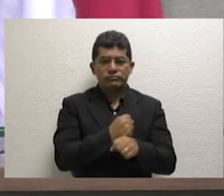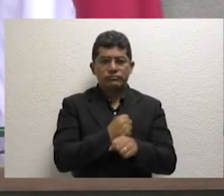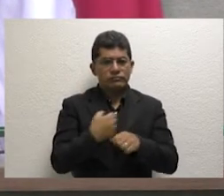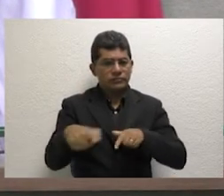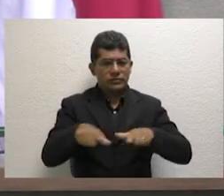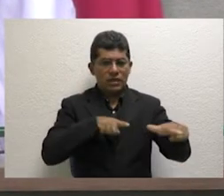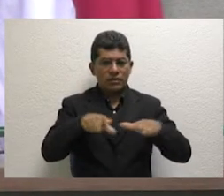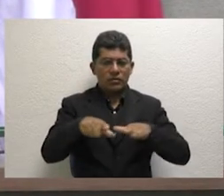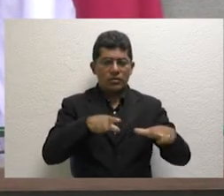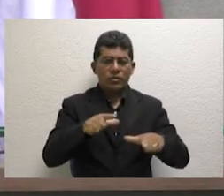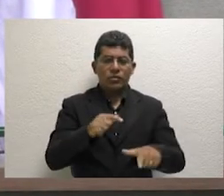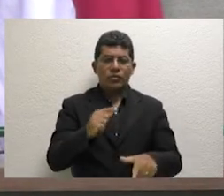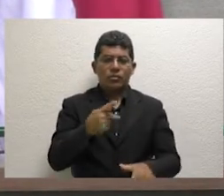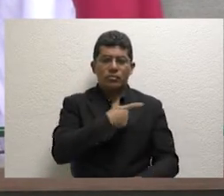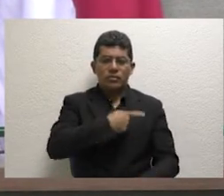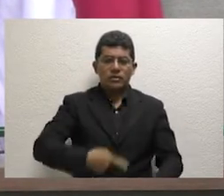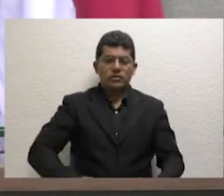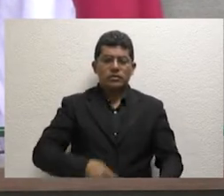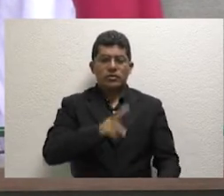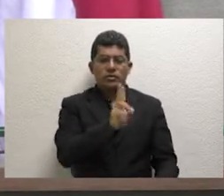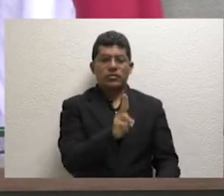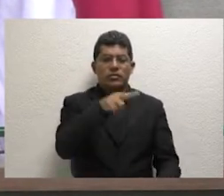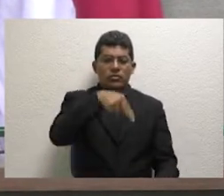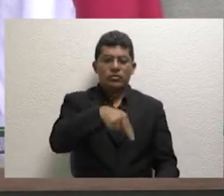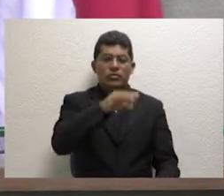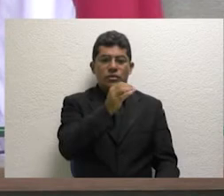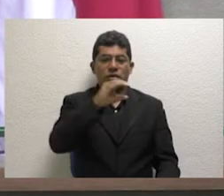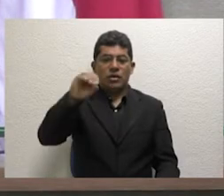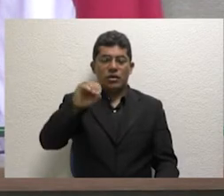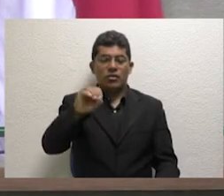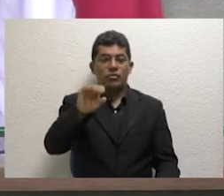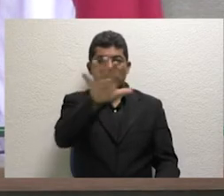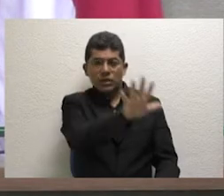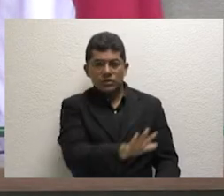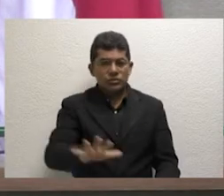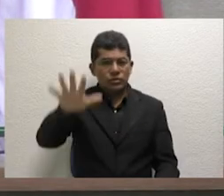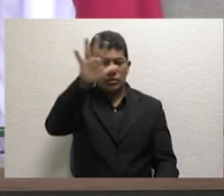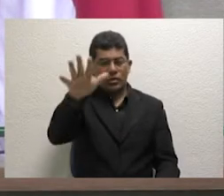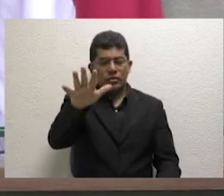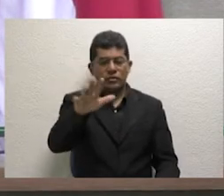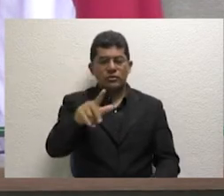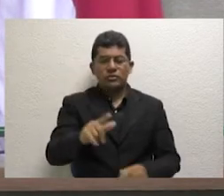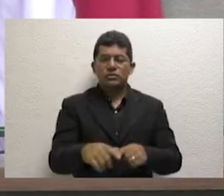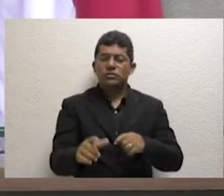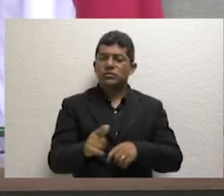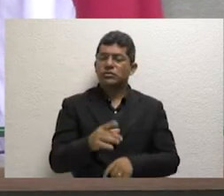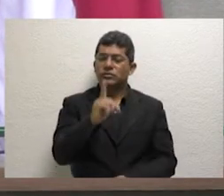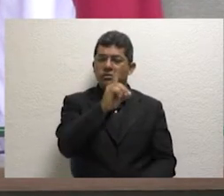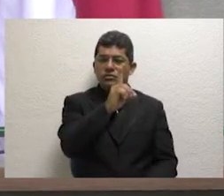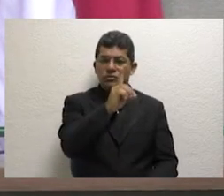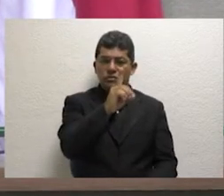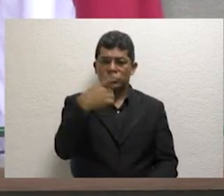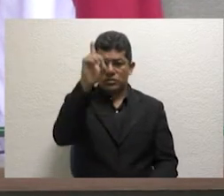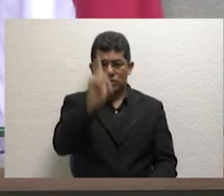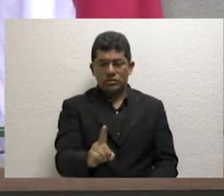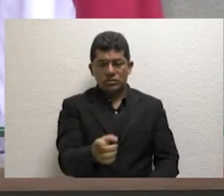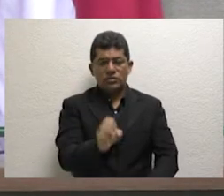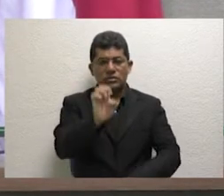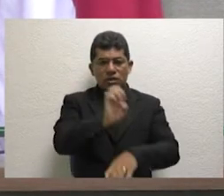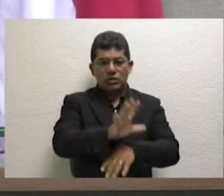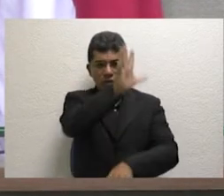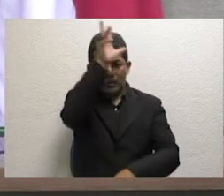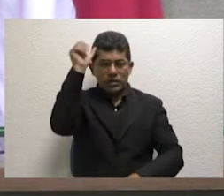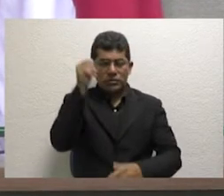de presidente da União Nacional dos dirigentes municipais de educação do estado do Amazonas isto